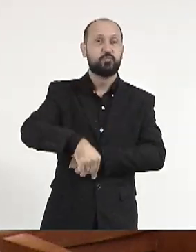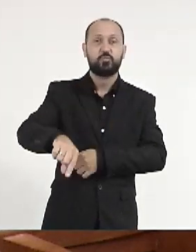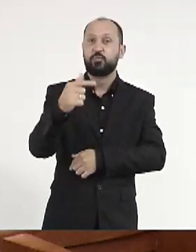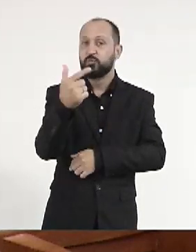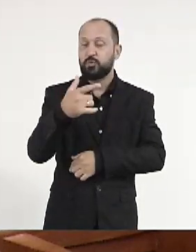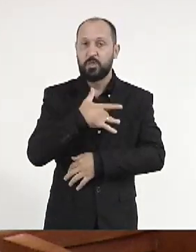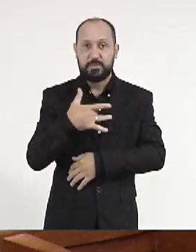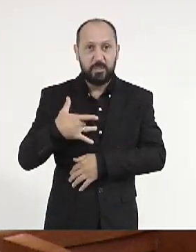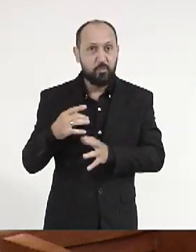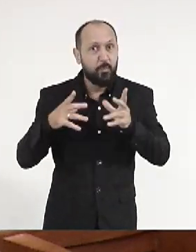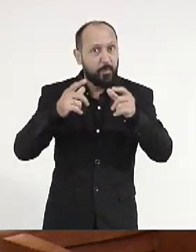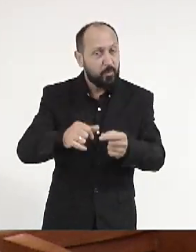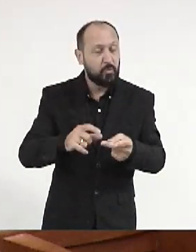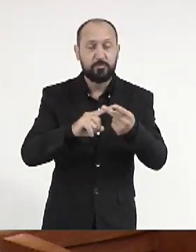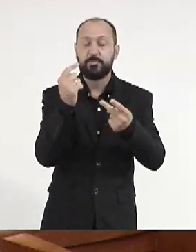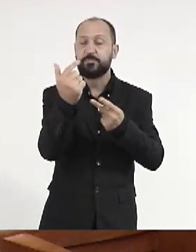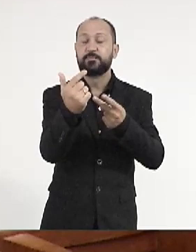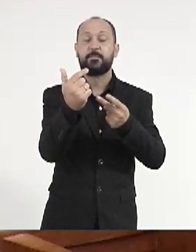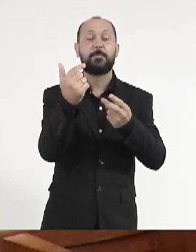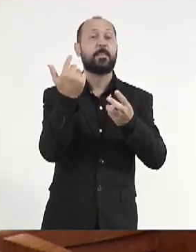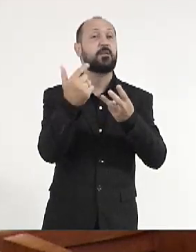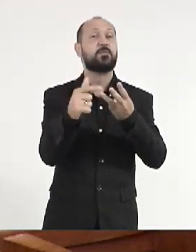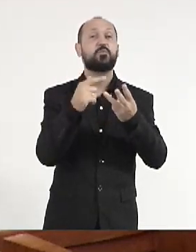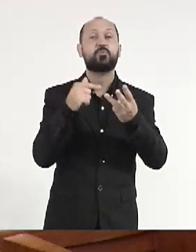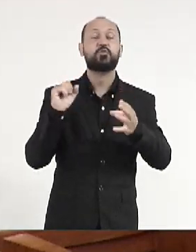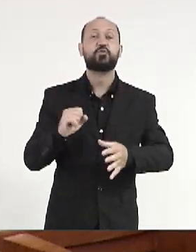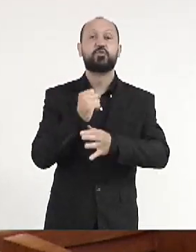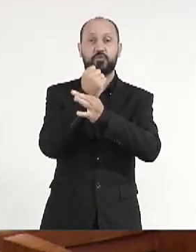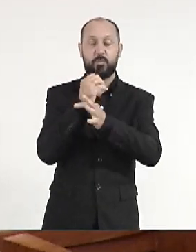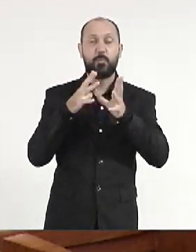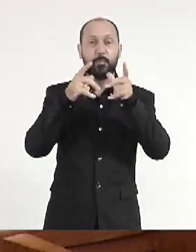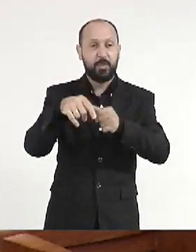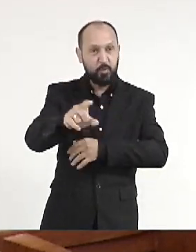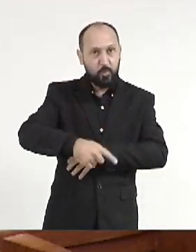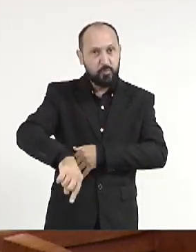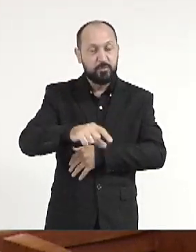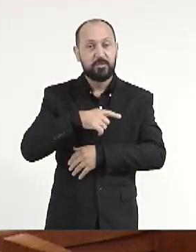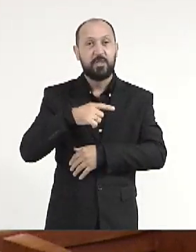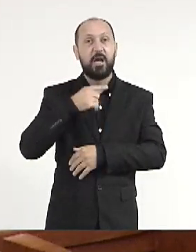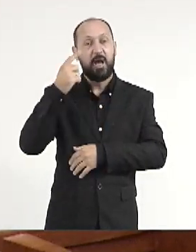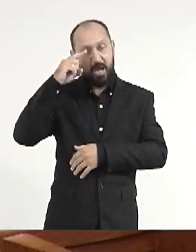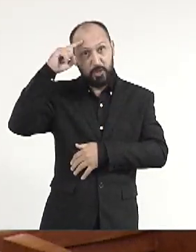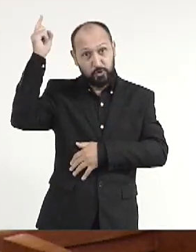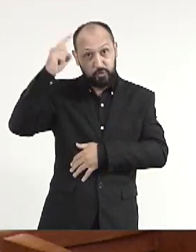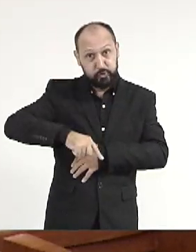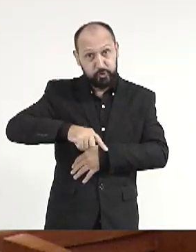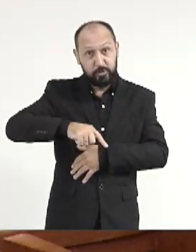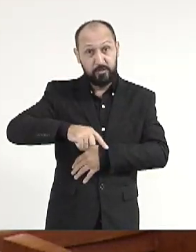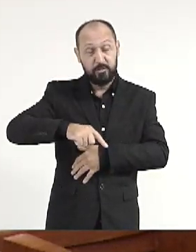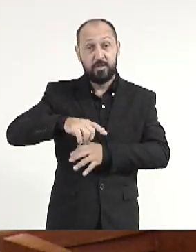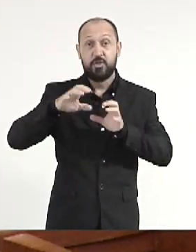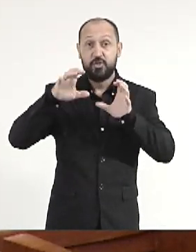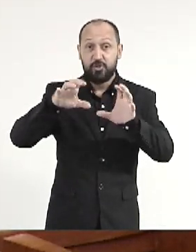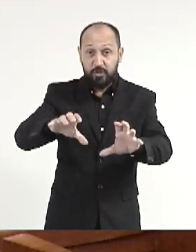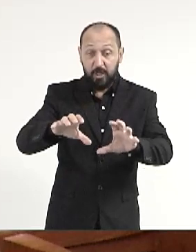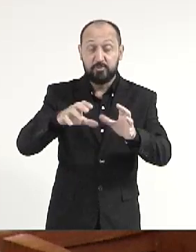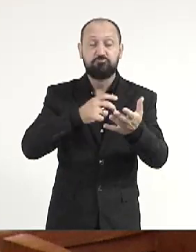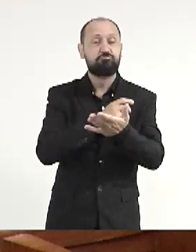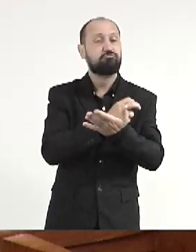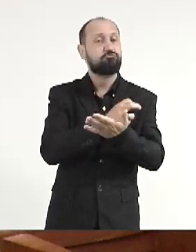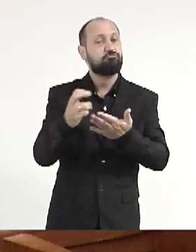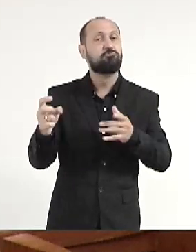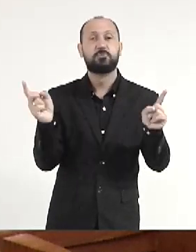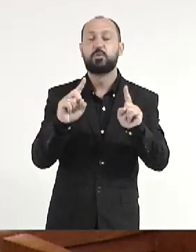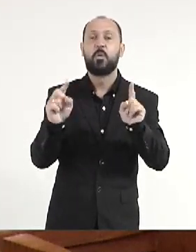tinha saúde para todo mundo, não tinha segurança para todo mundo. A ditadura, esse modelo golpista, não é